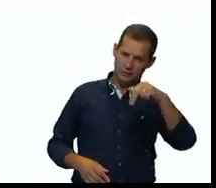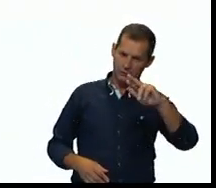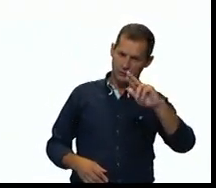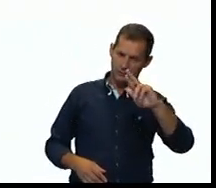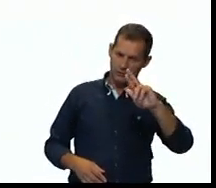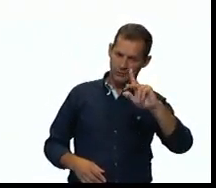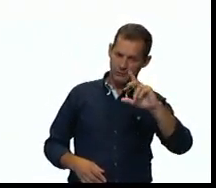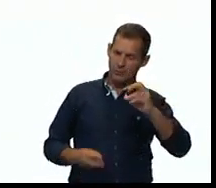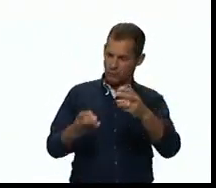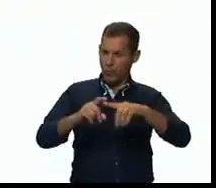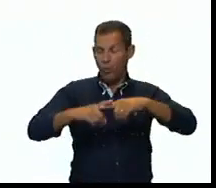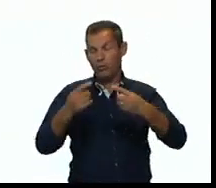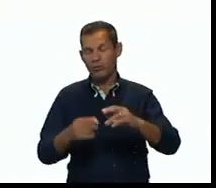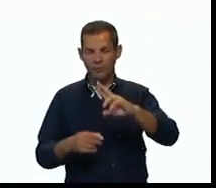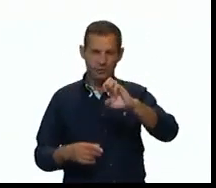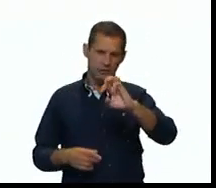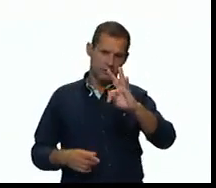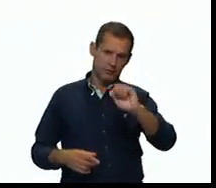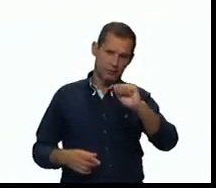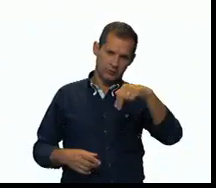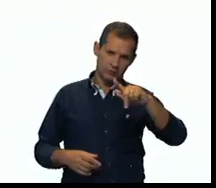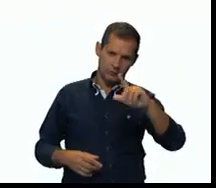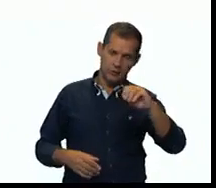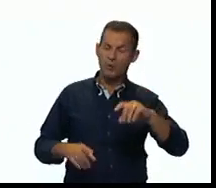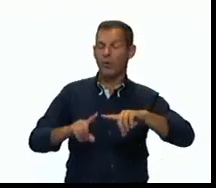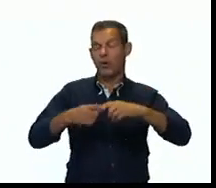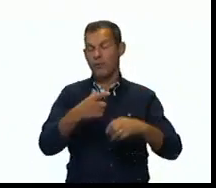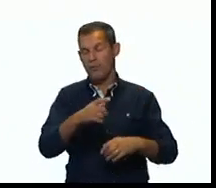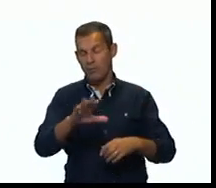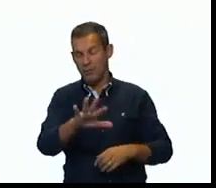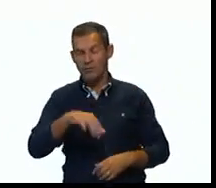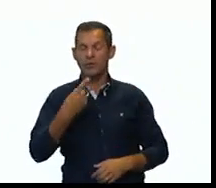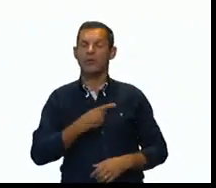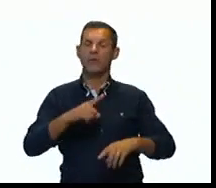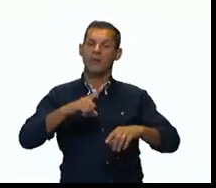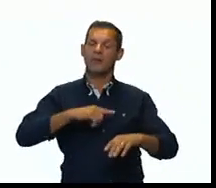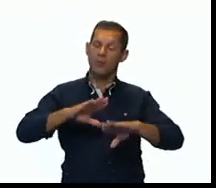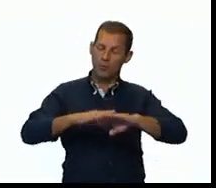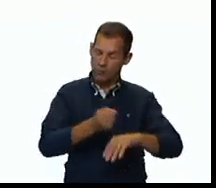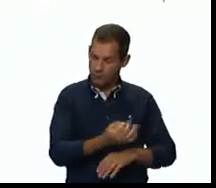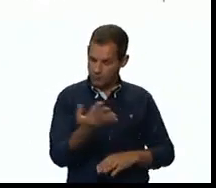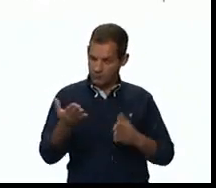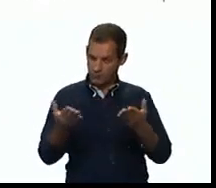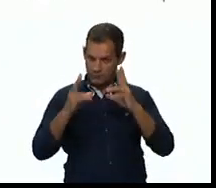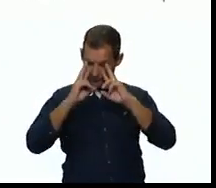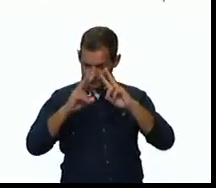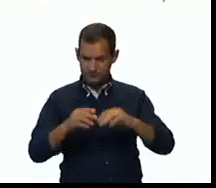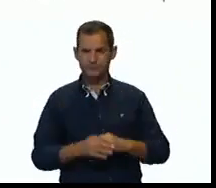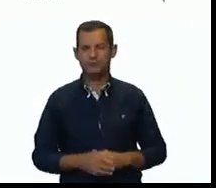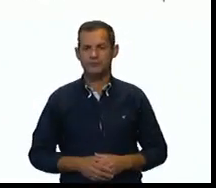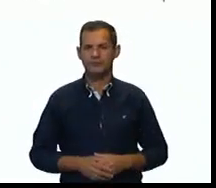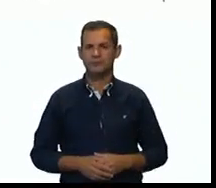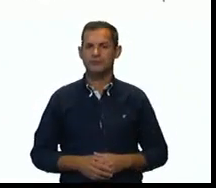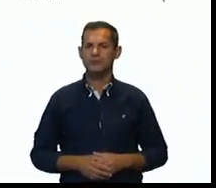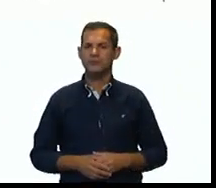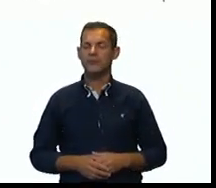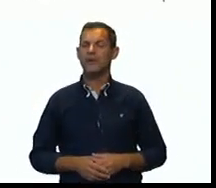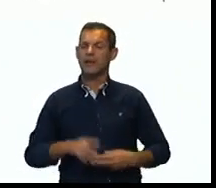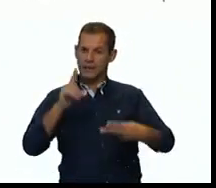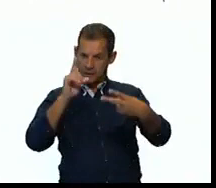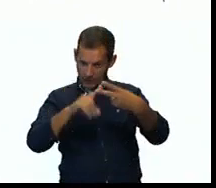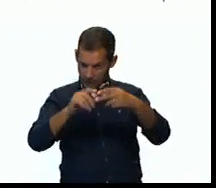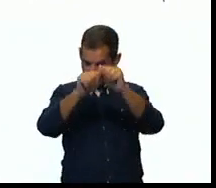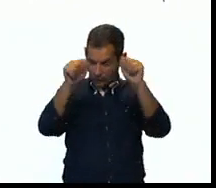quanto mais retângulos, maior é a nossa área. Então, nós vamos aumentar a quantidade de retângulos. Então, aqui na nossa